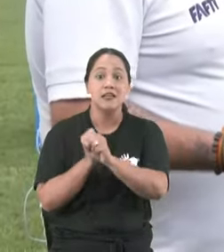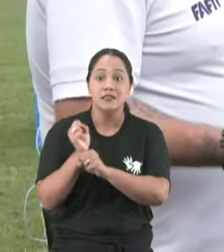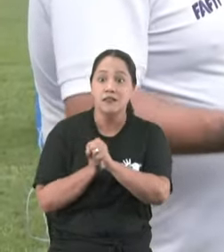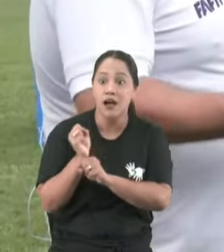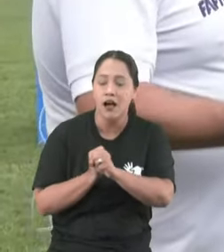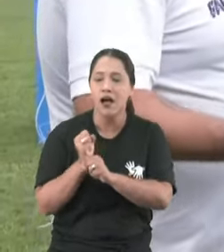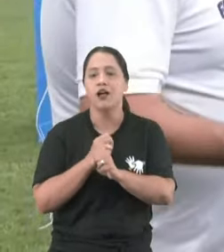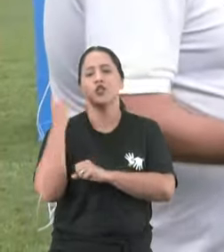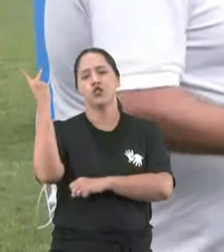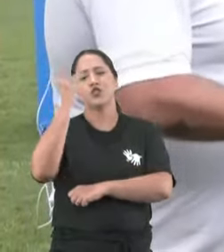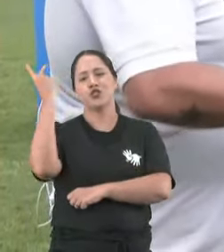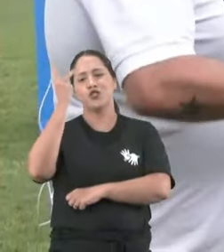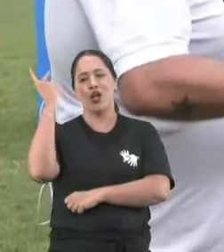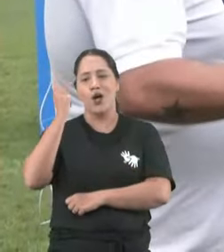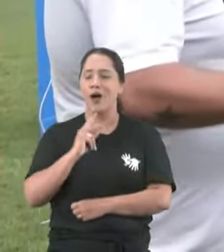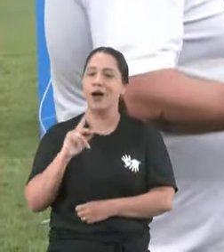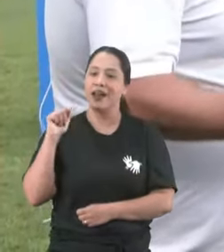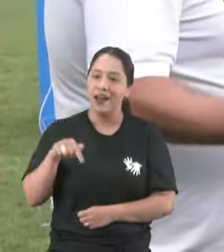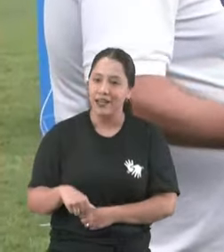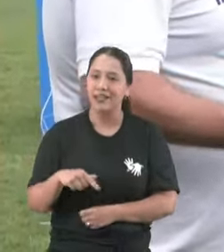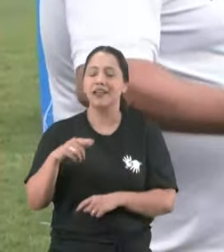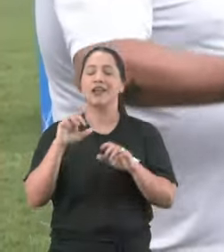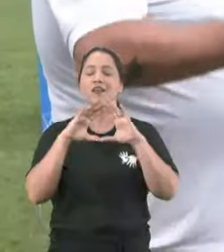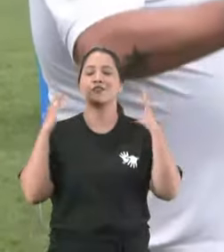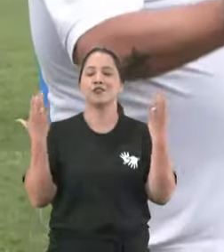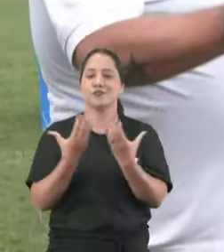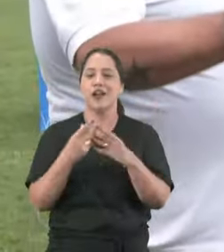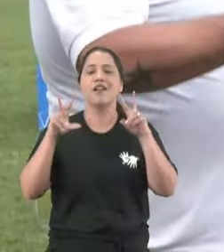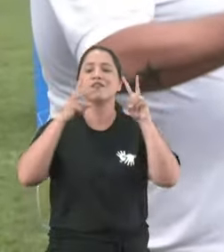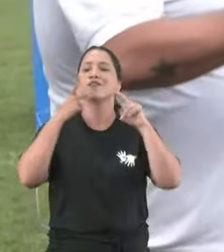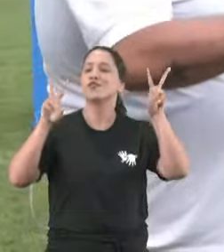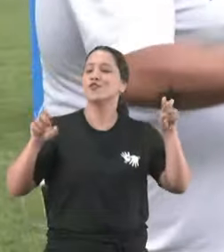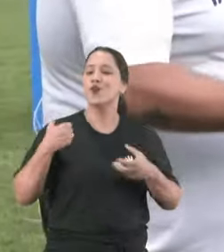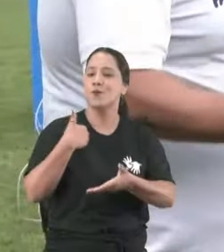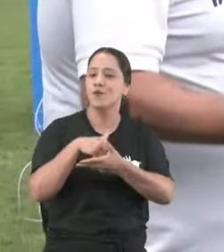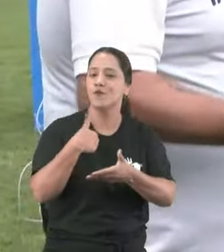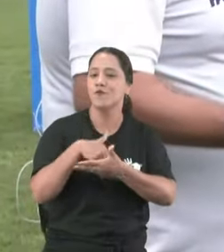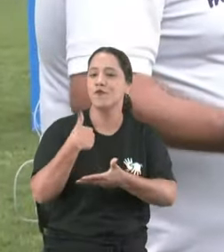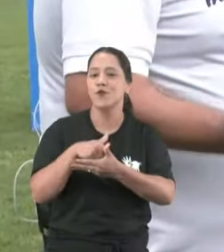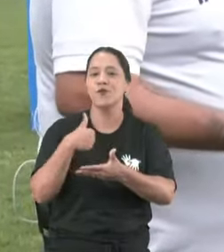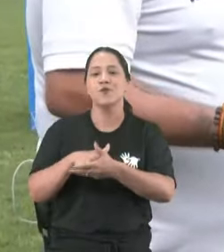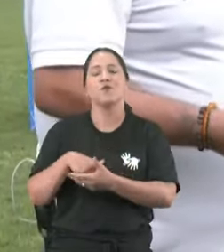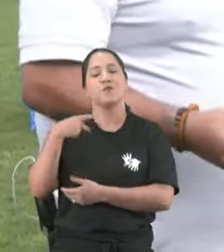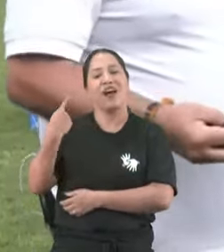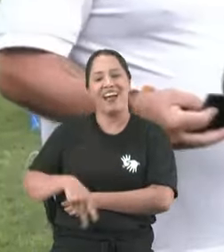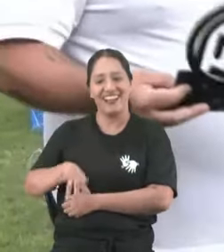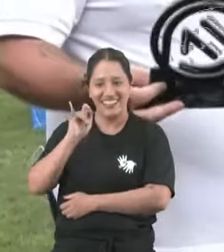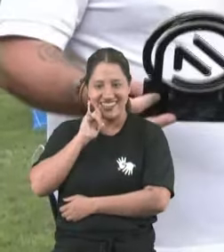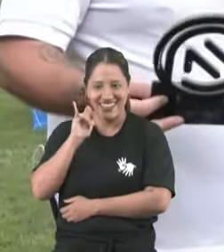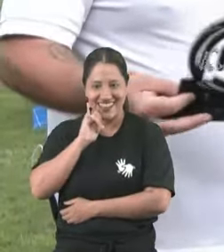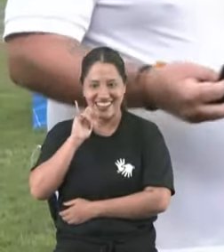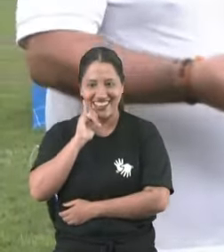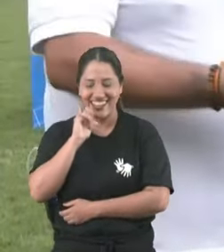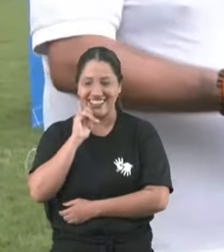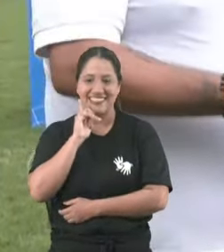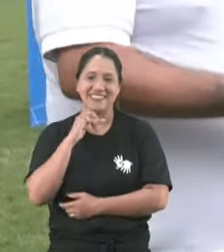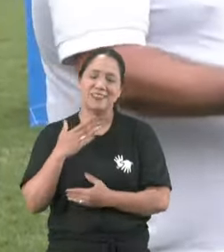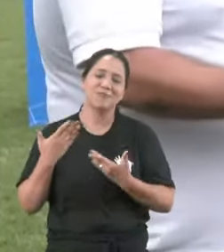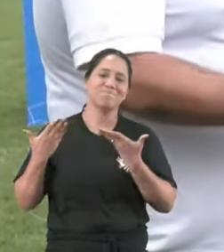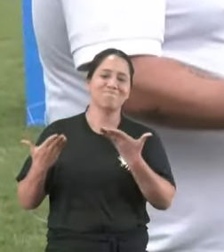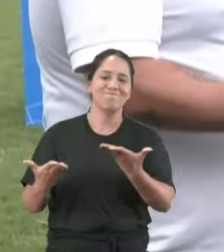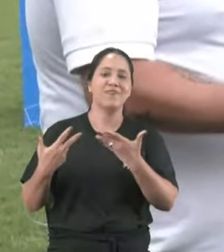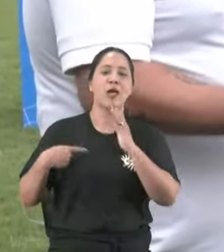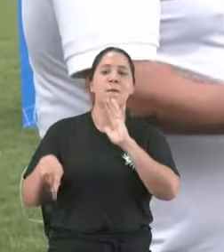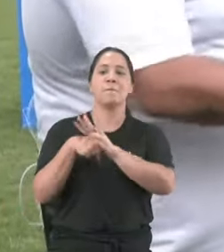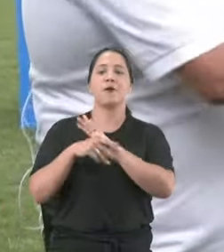aqui no estado em relação ao futebol, ao Fumeirão, né, o Coraci da Mata Fonseca, e nada melhor do que a